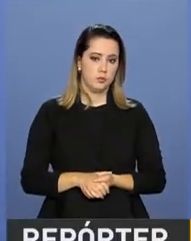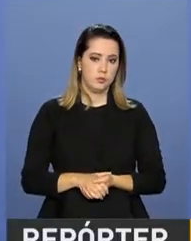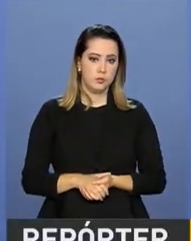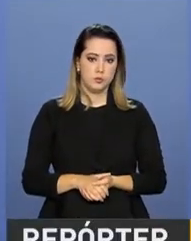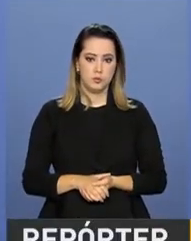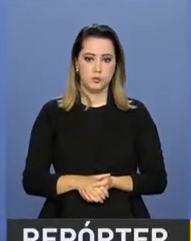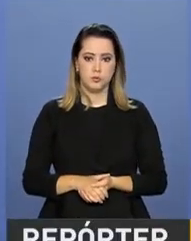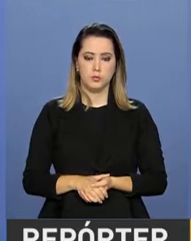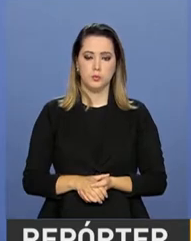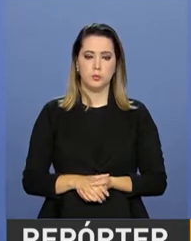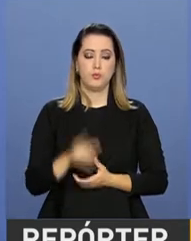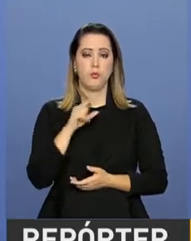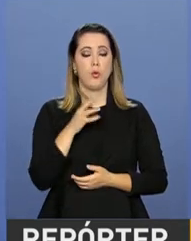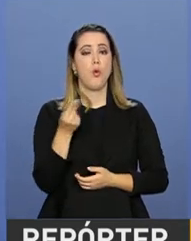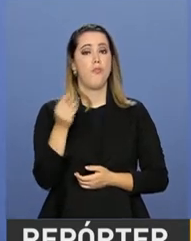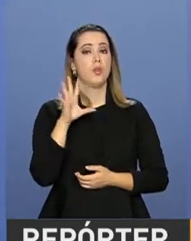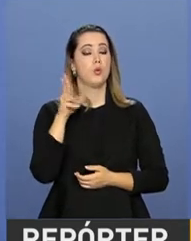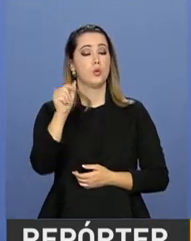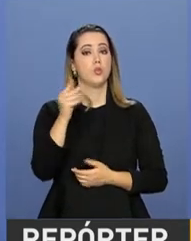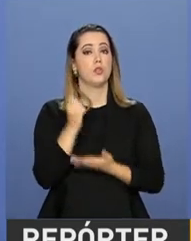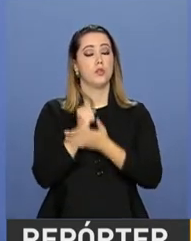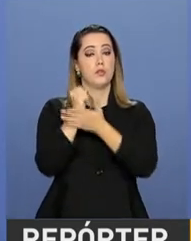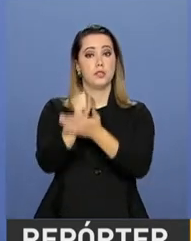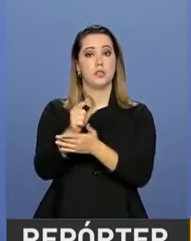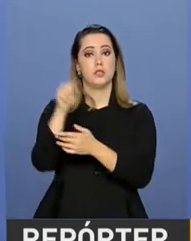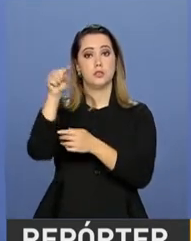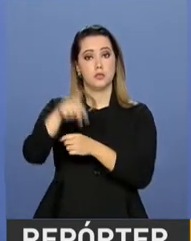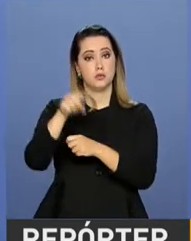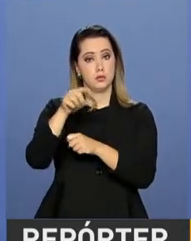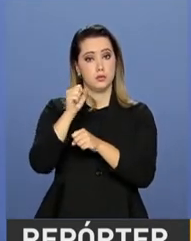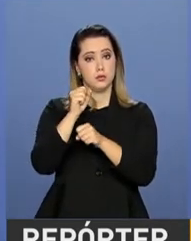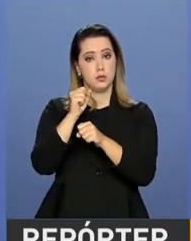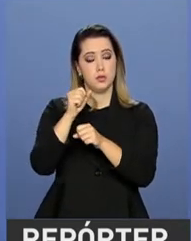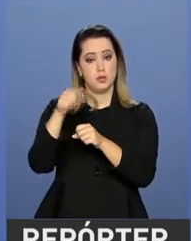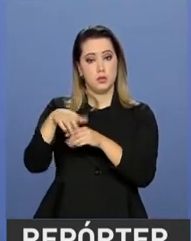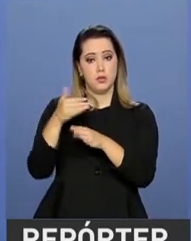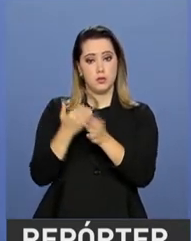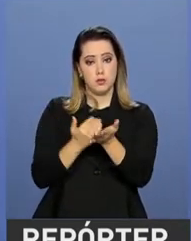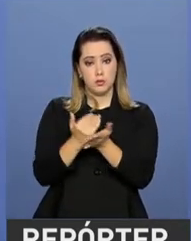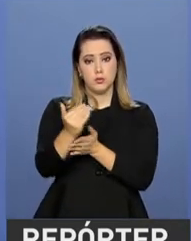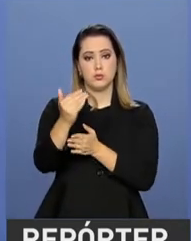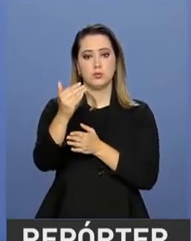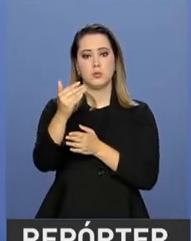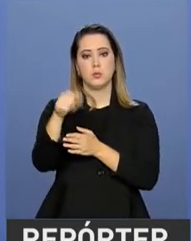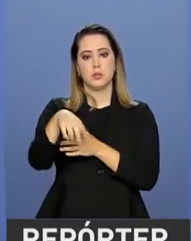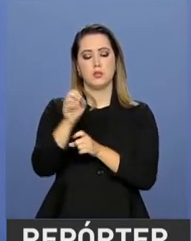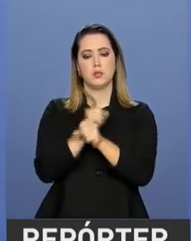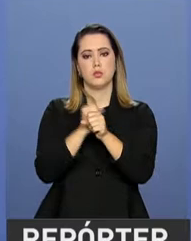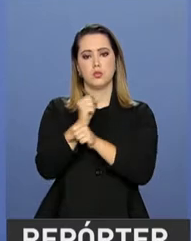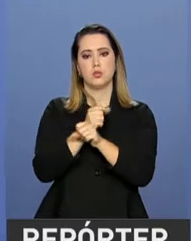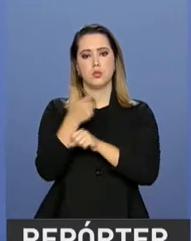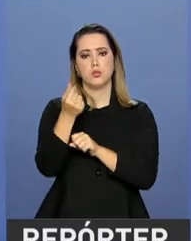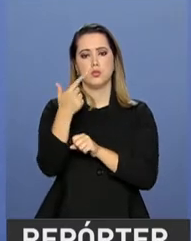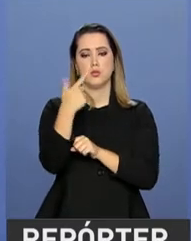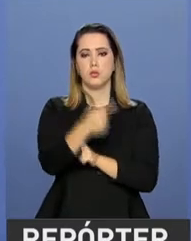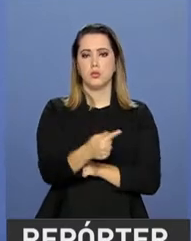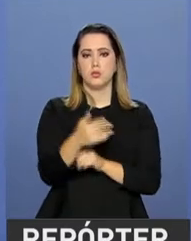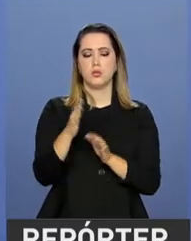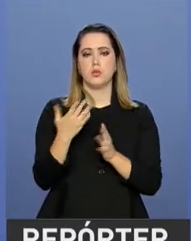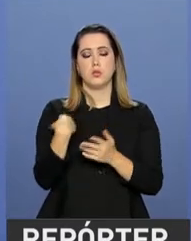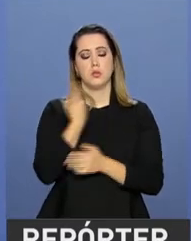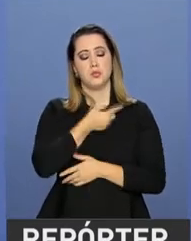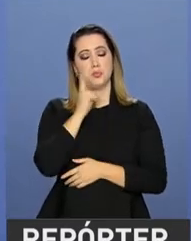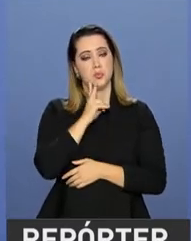será disponibilizada ainda há a ao longo deste ano de 2017 e a